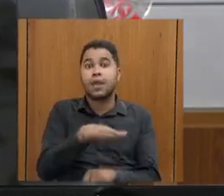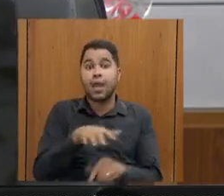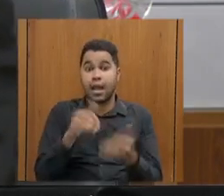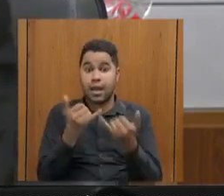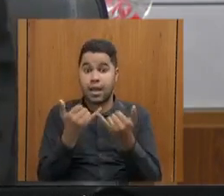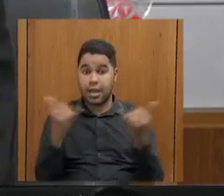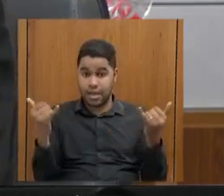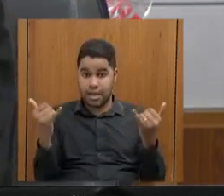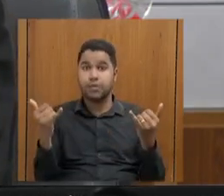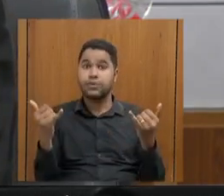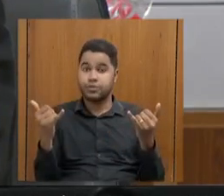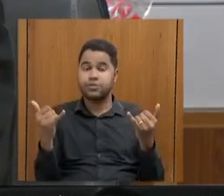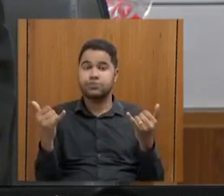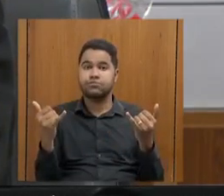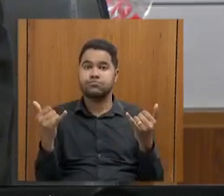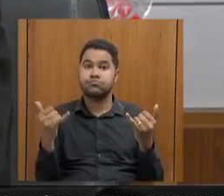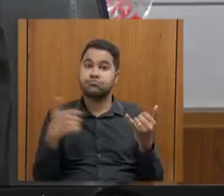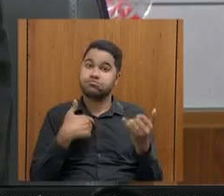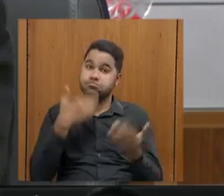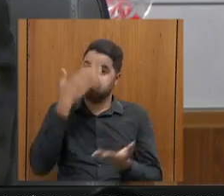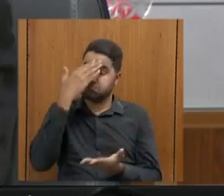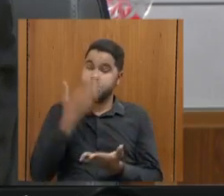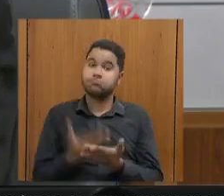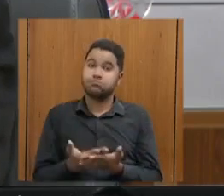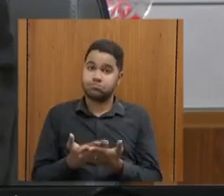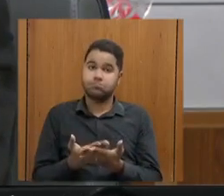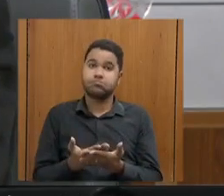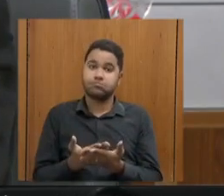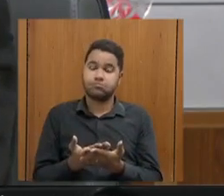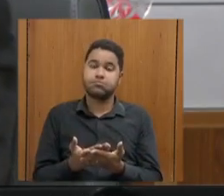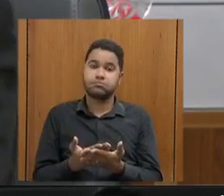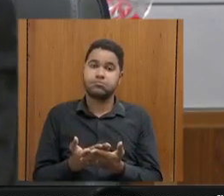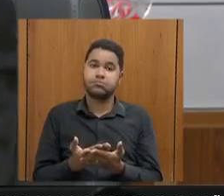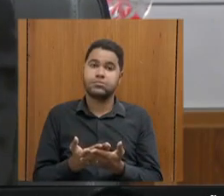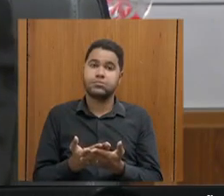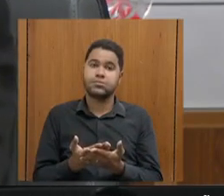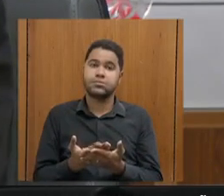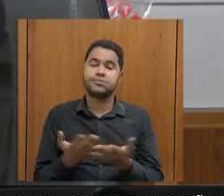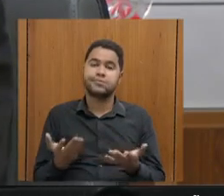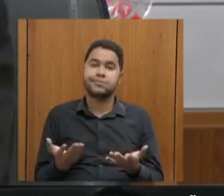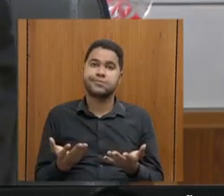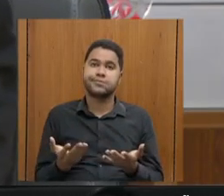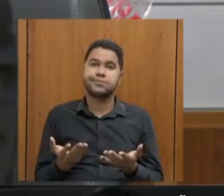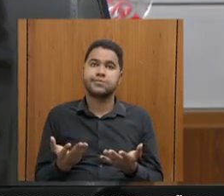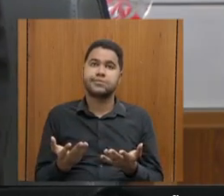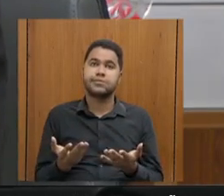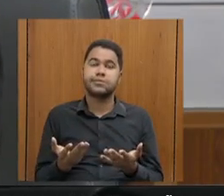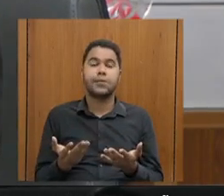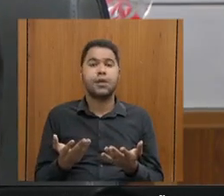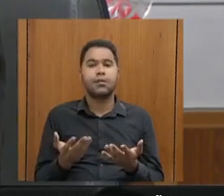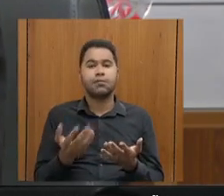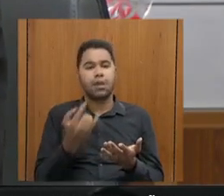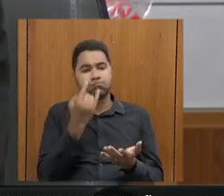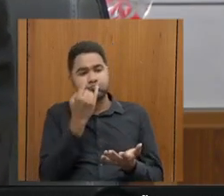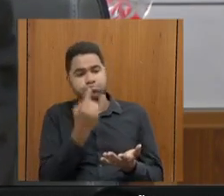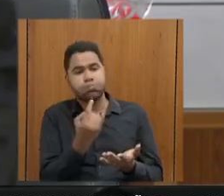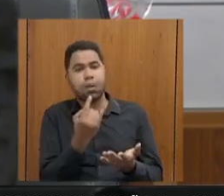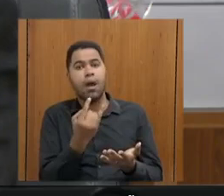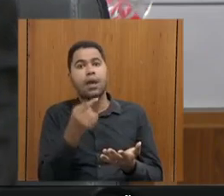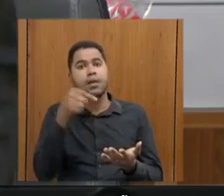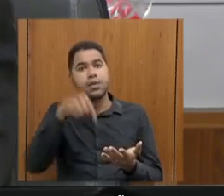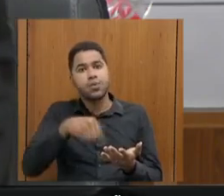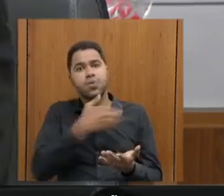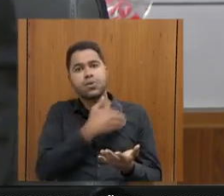energia daqui eu tenho creio que que tenho digamos atrativos que o estado